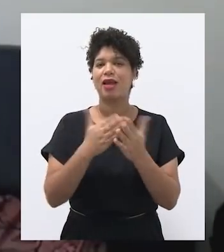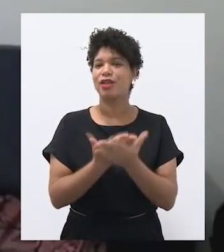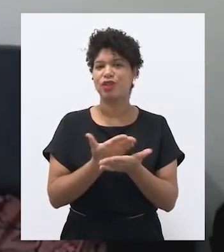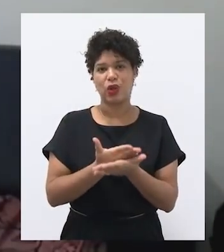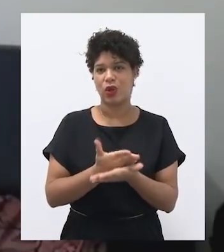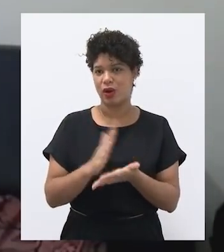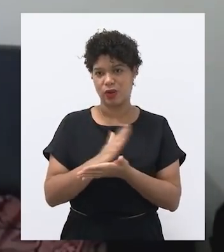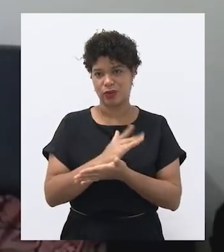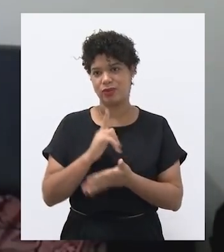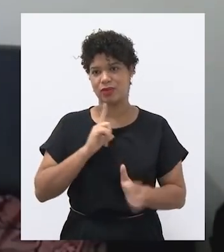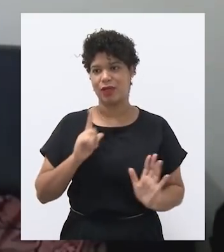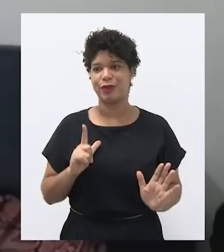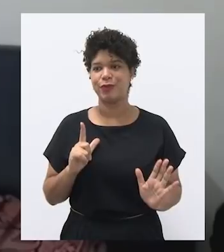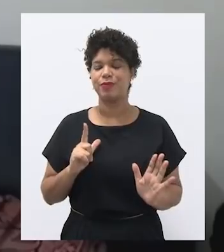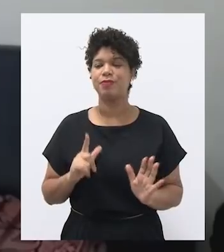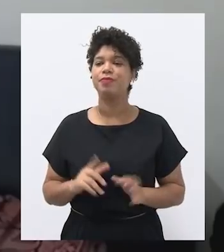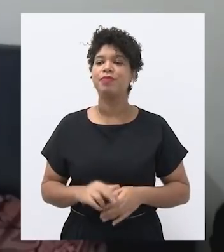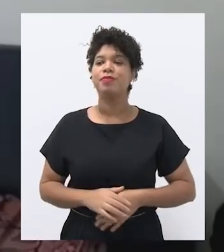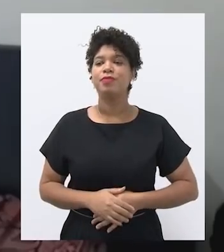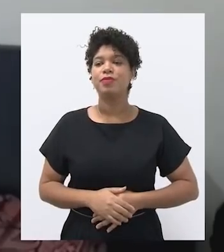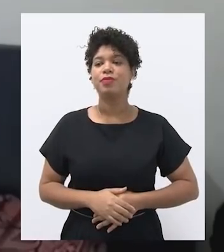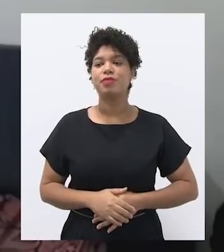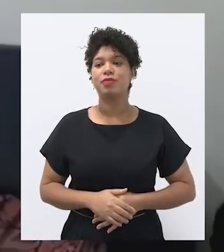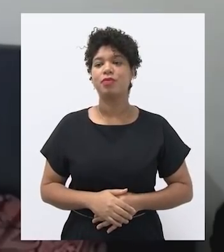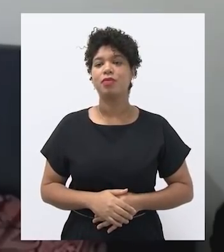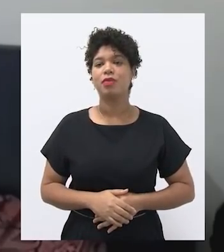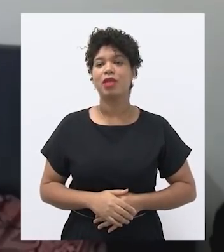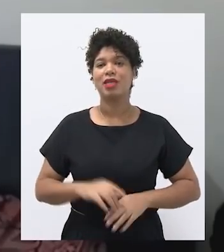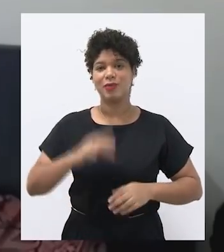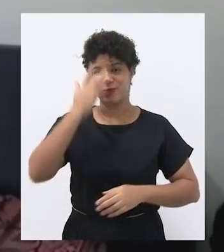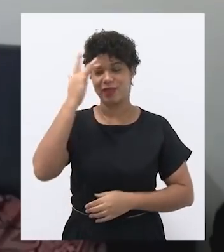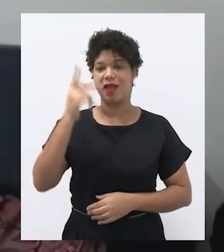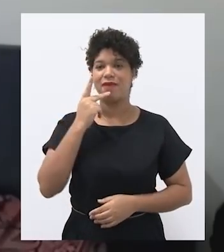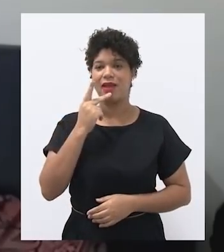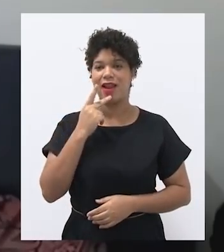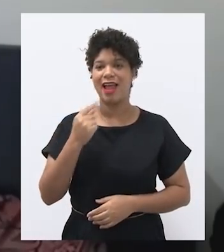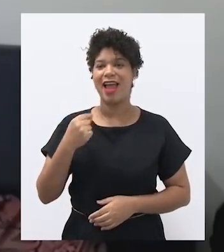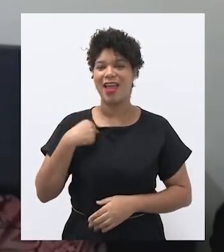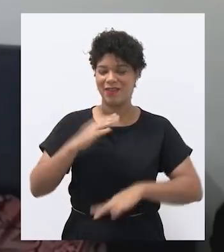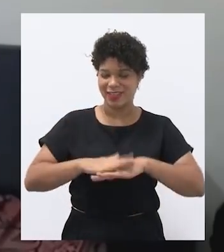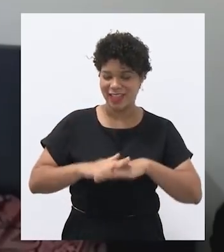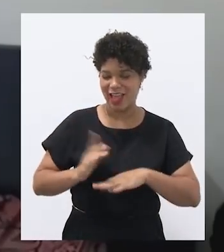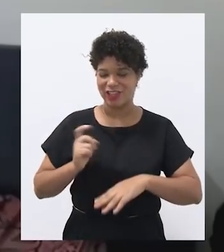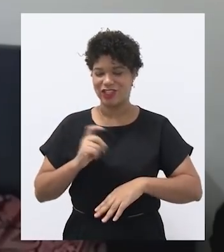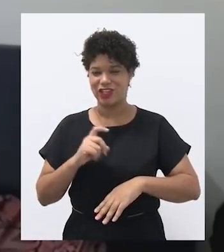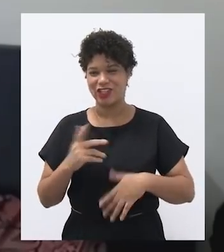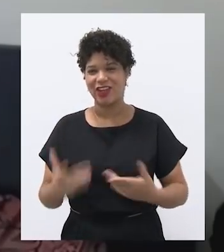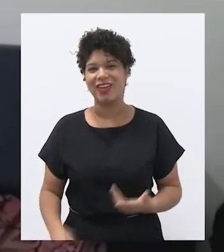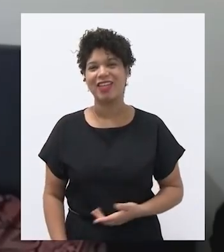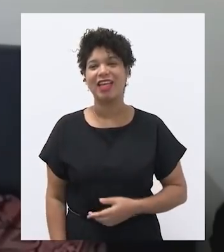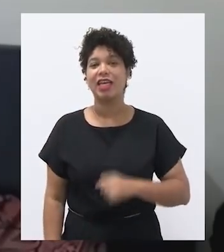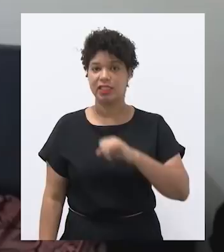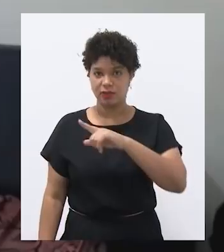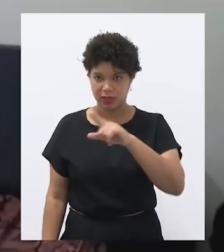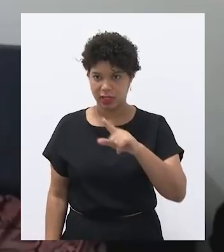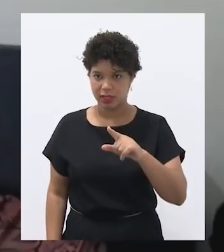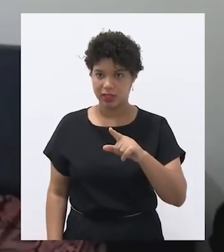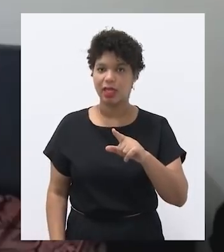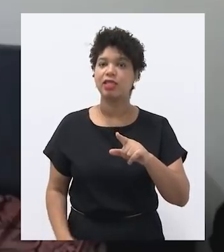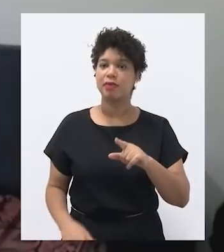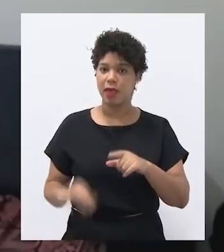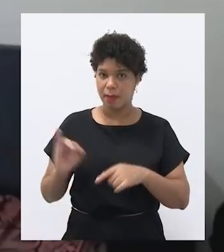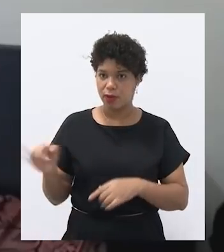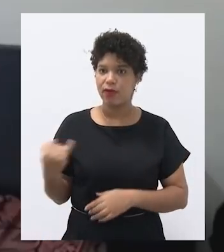tipo. E o pessoal tá falando assim, ó, vou fazer TikTok. Ó, pessoal, se fizerem TikTok, me